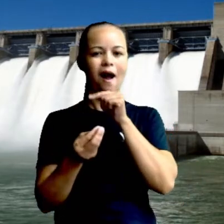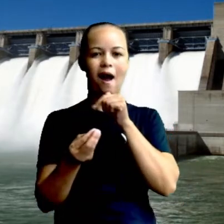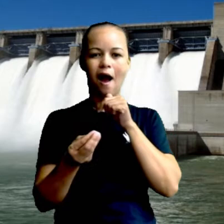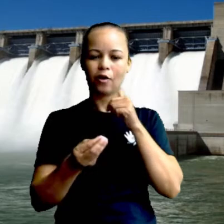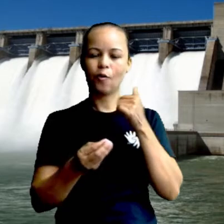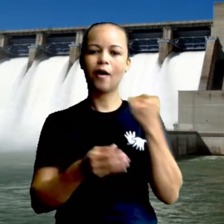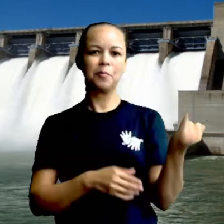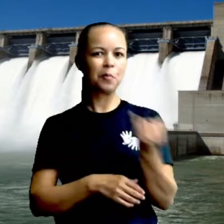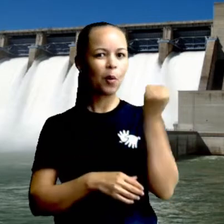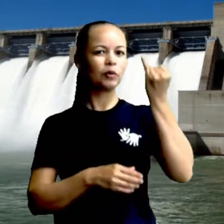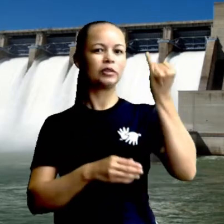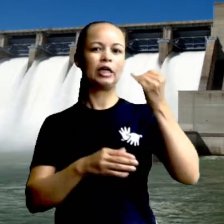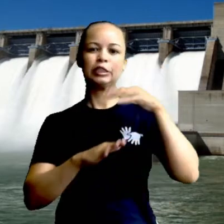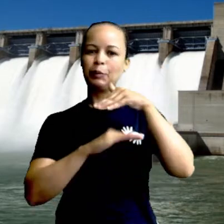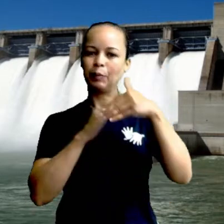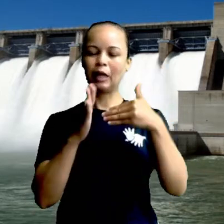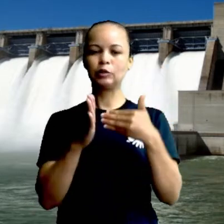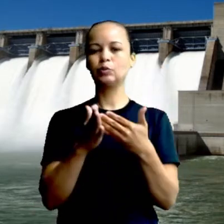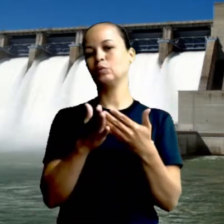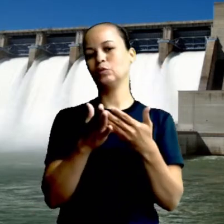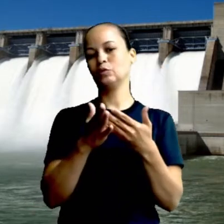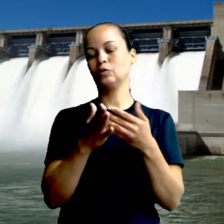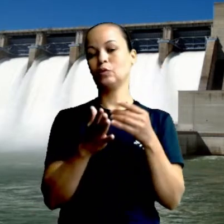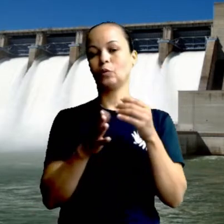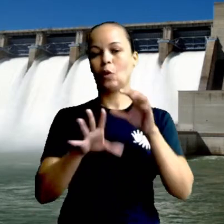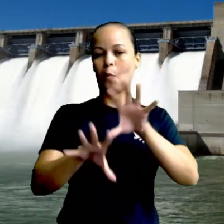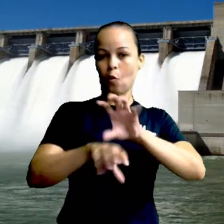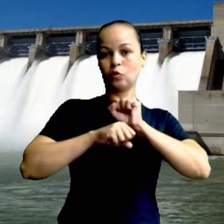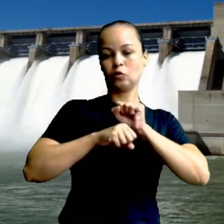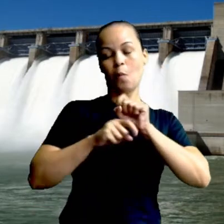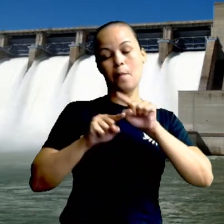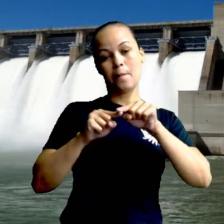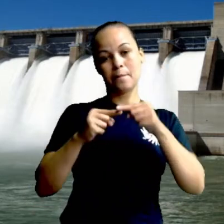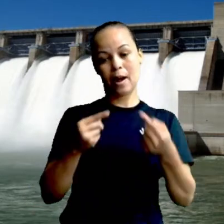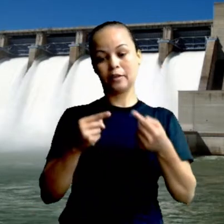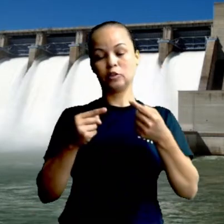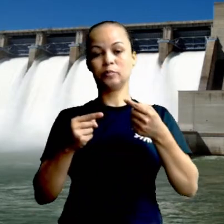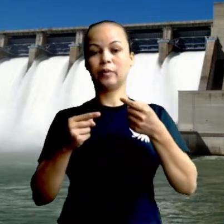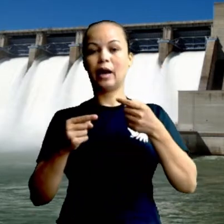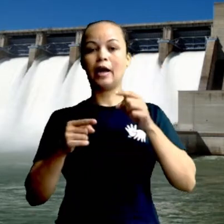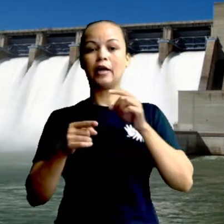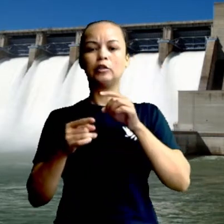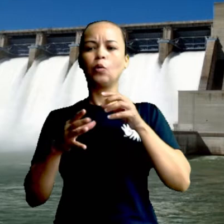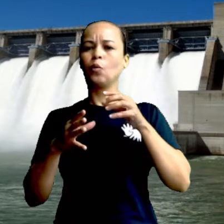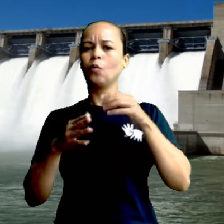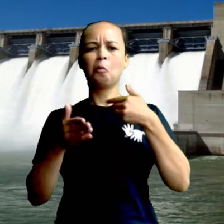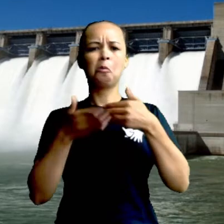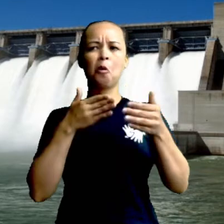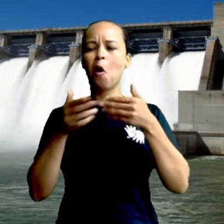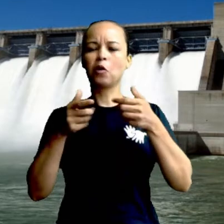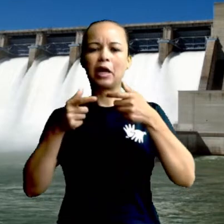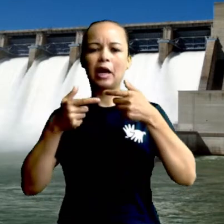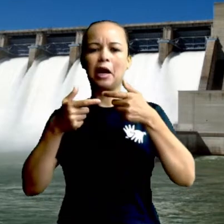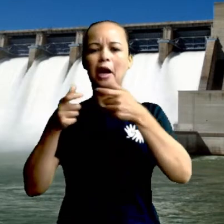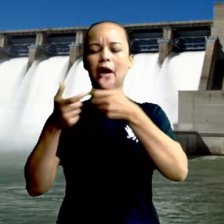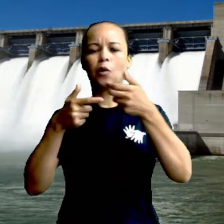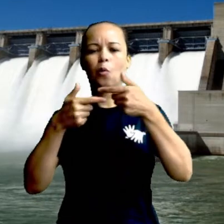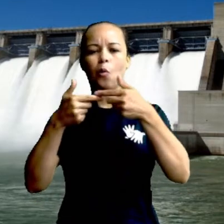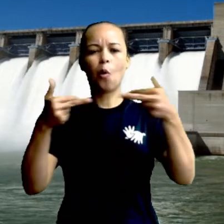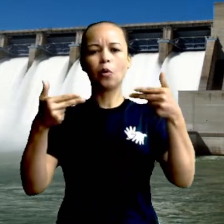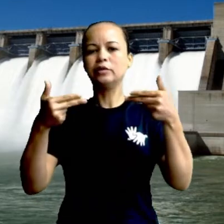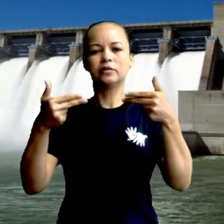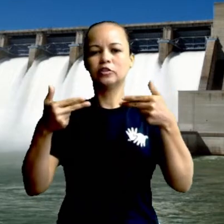ela é indispensável não só para o consumo, mas para a maioria das coisas que funcionam na nossa sociedade. Mas, gente, se